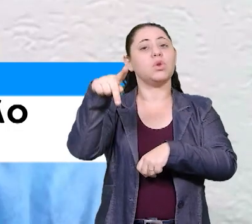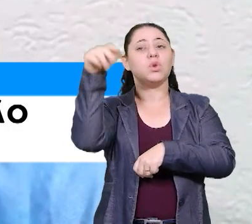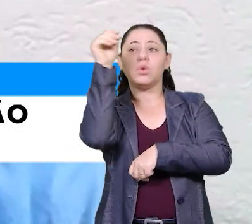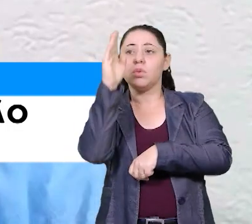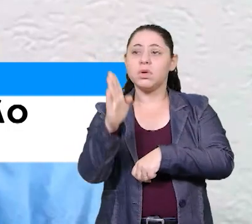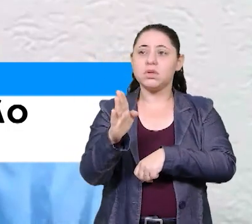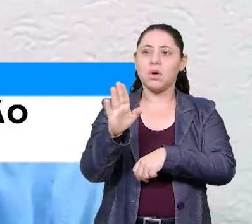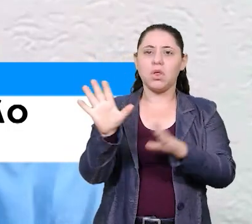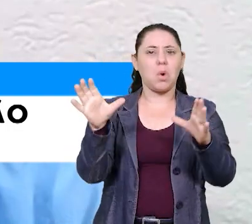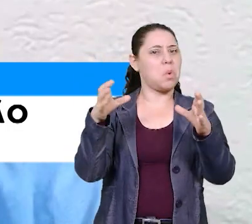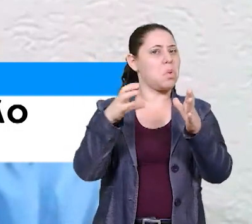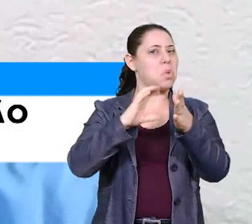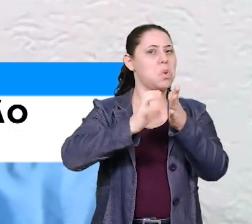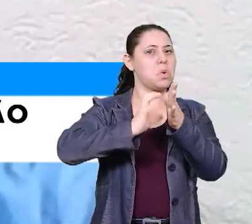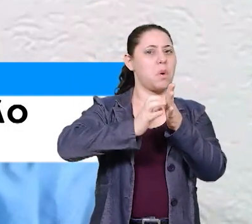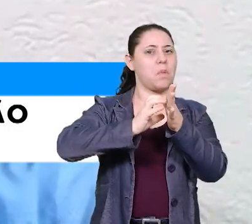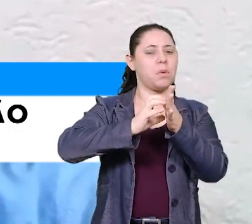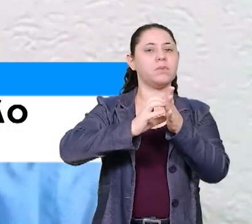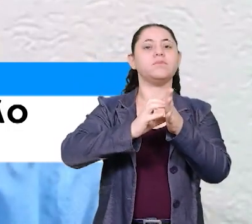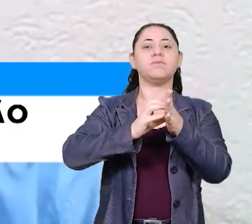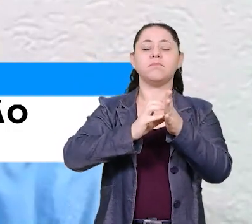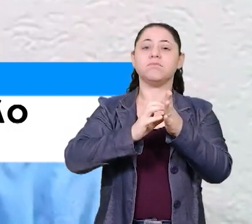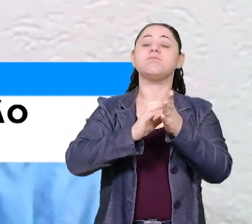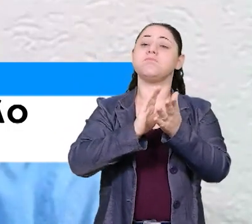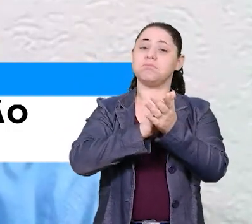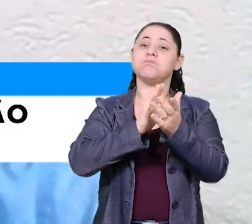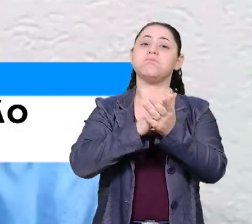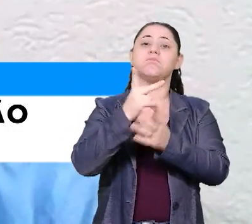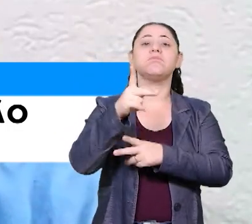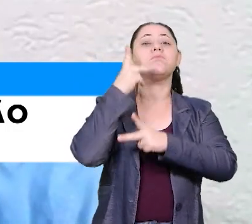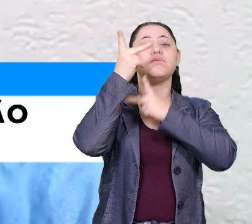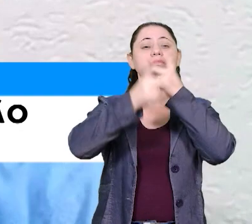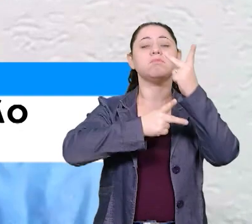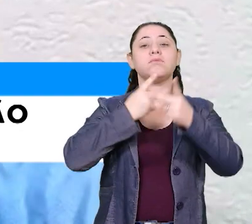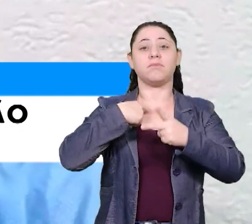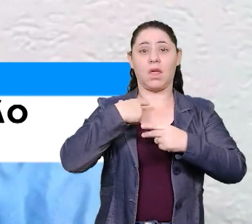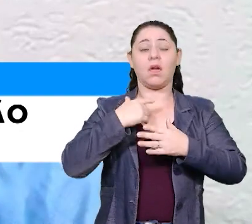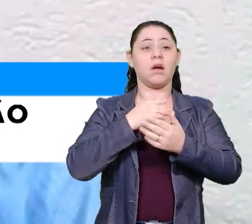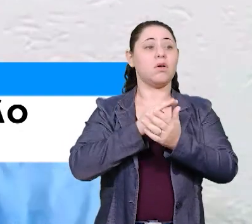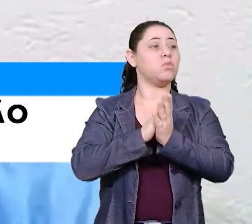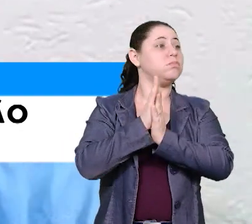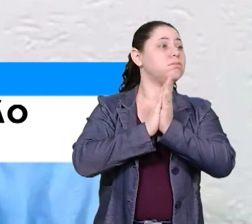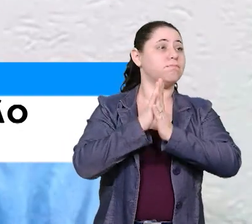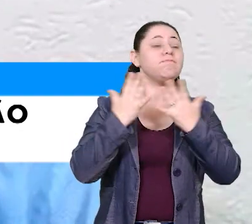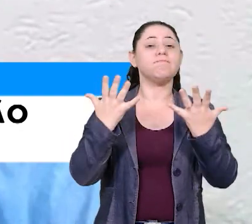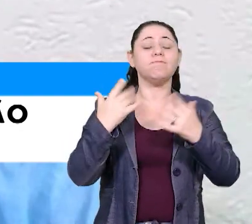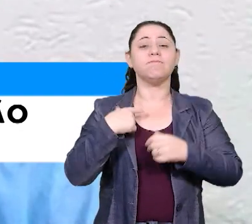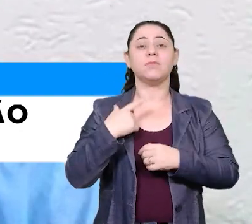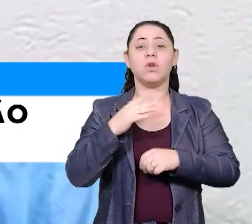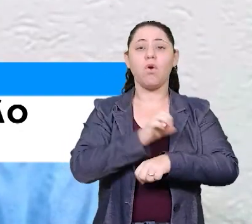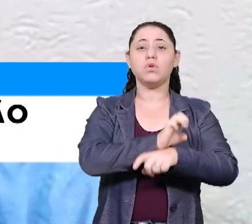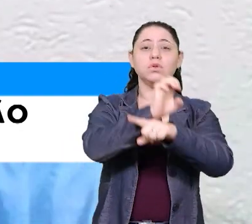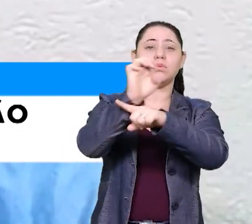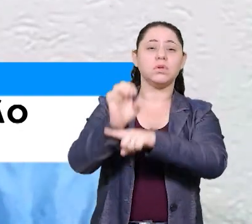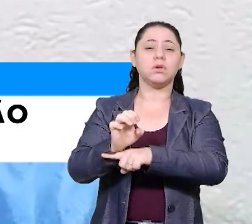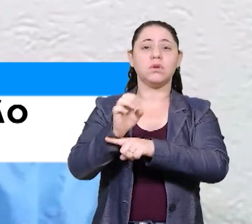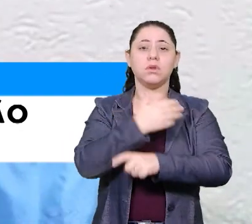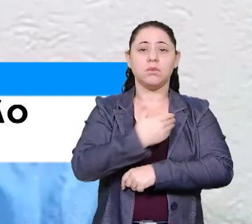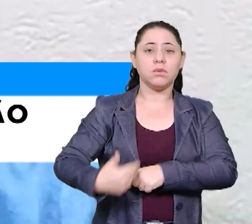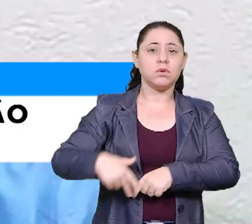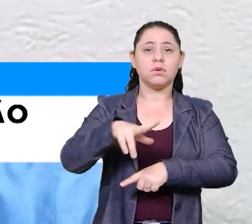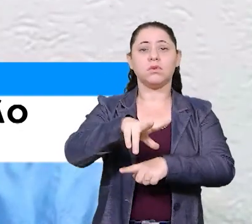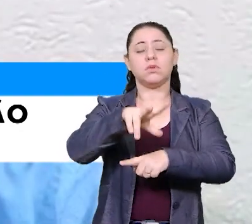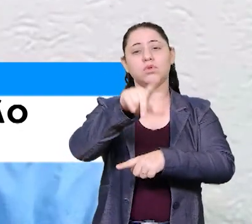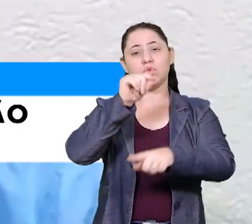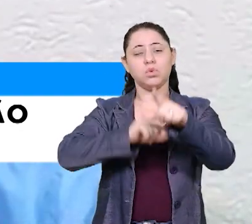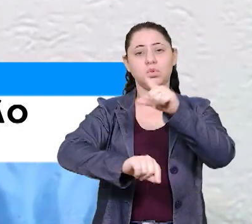que ele tem que ser presidente do Brasil, e não presidente de partido político. Parabéns à sua fala, eu